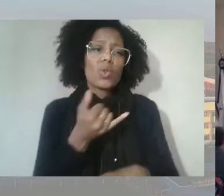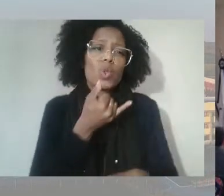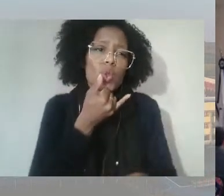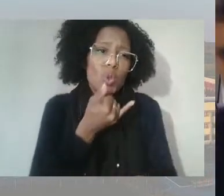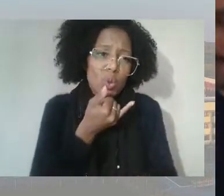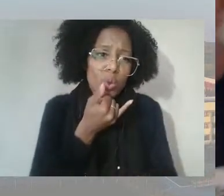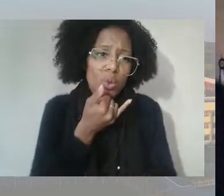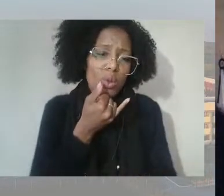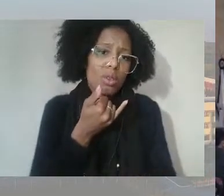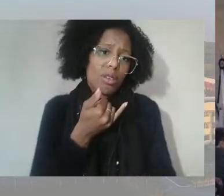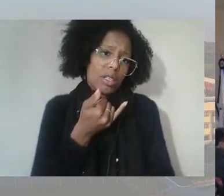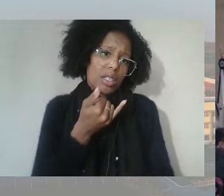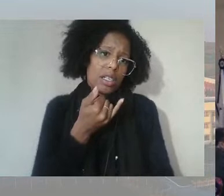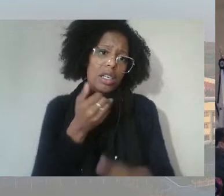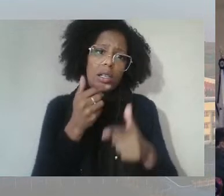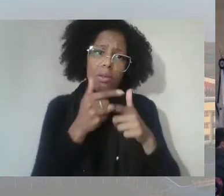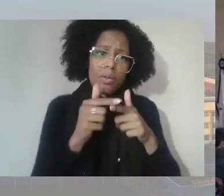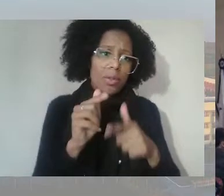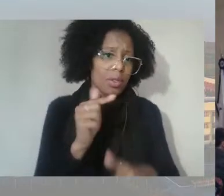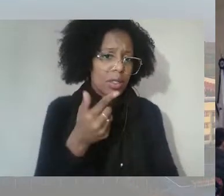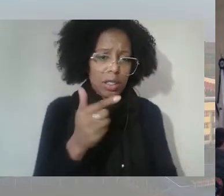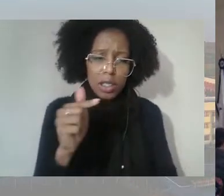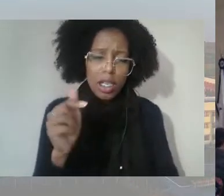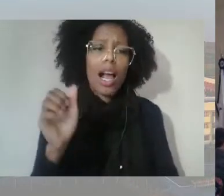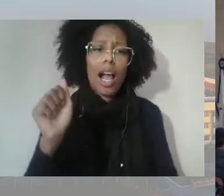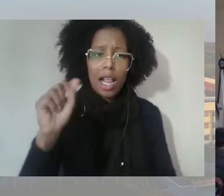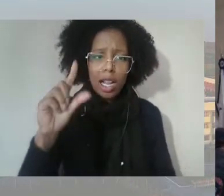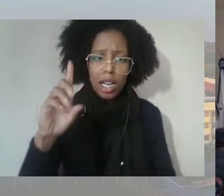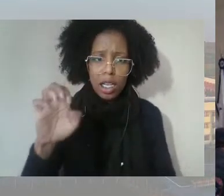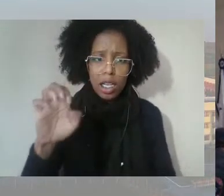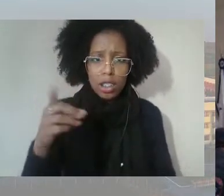em relação a isso, Alexandre. Tá?